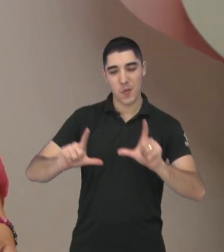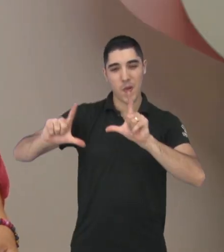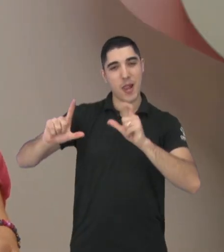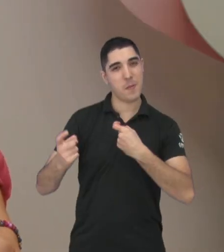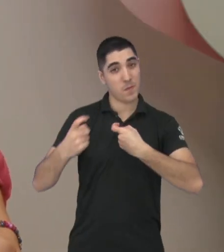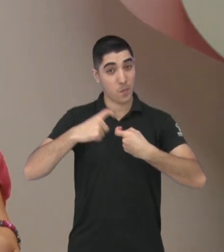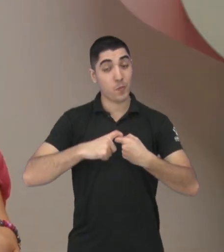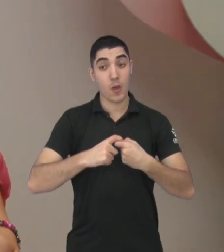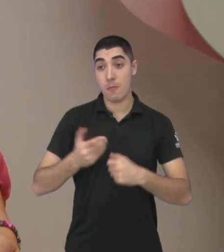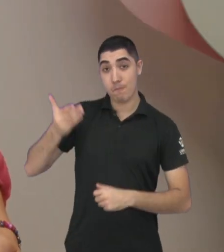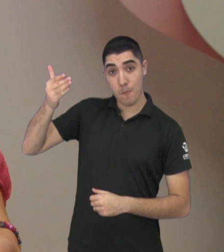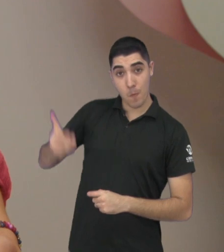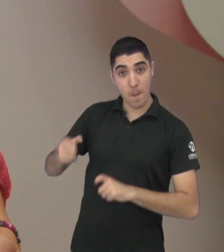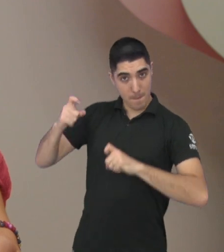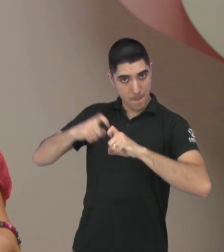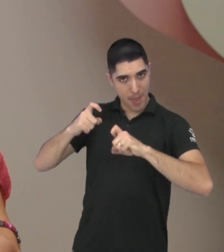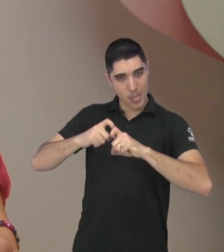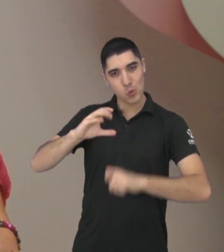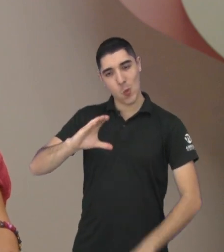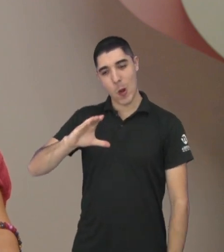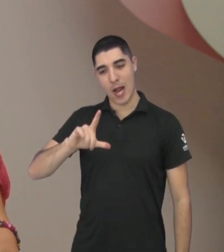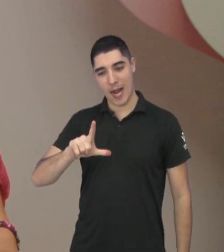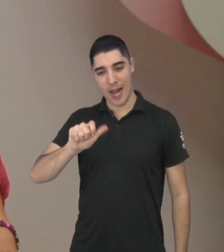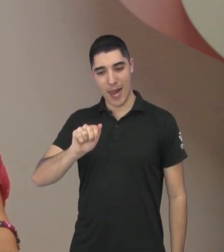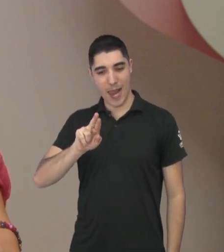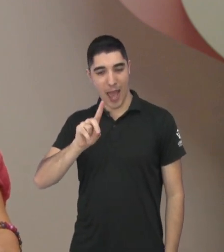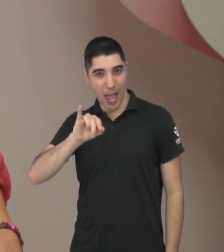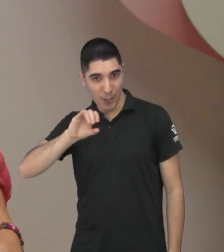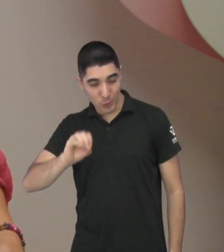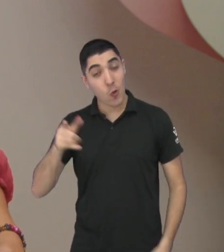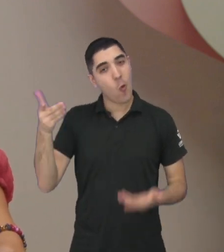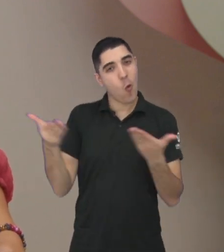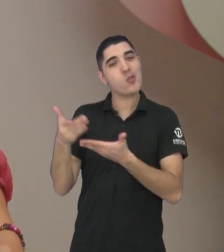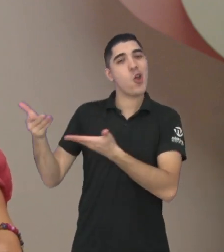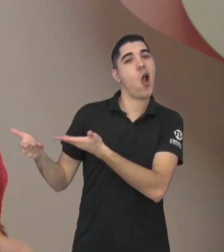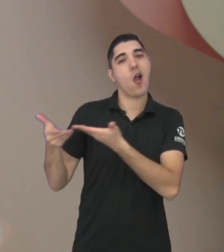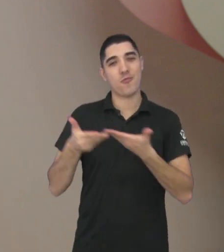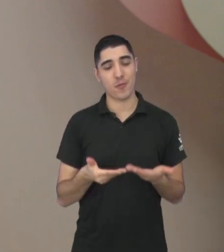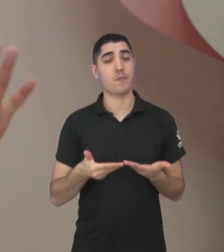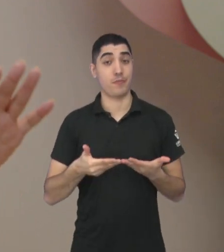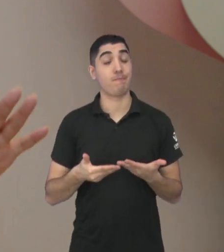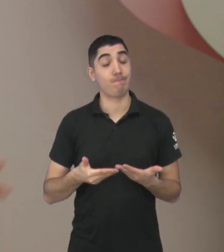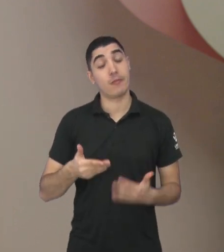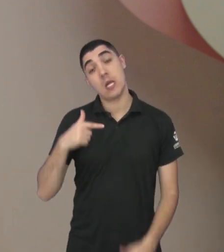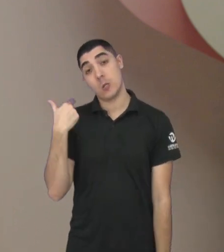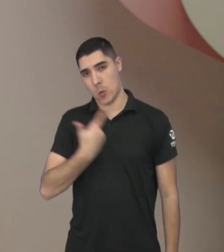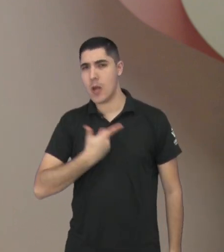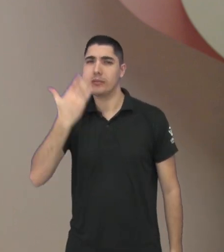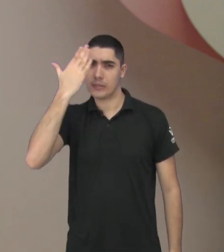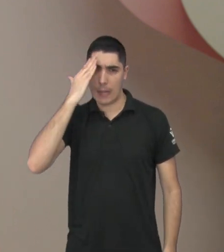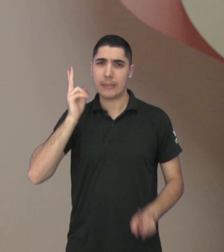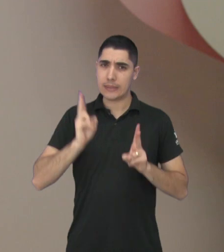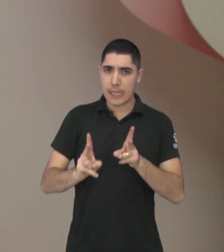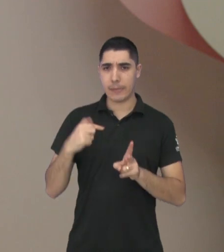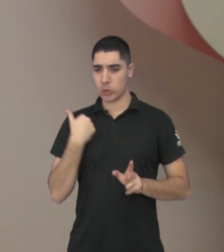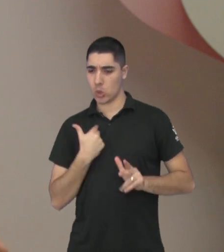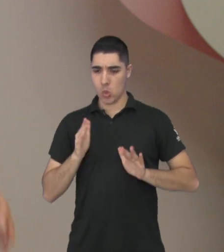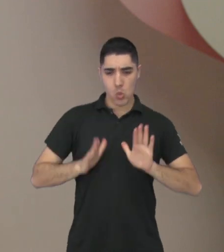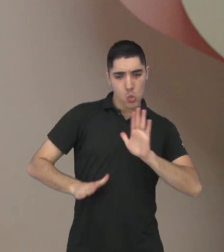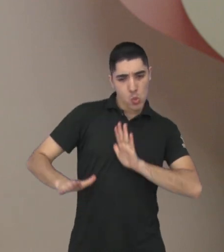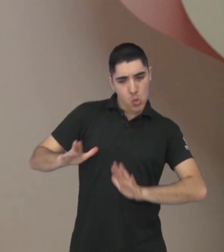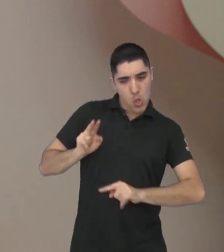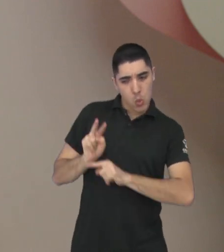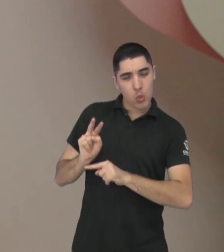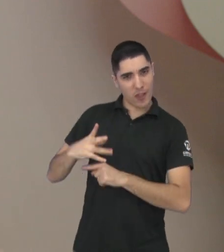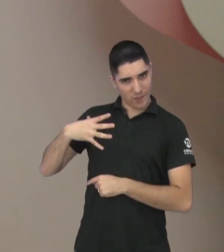Estamos de volta e o pediatra Cláudio Cunha é o convidado do programa de hoje. Por maior que sejam os cuidados que temos com